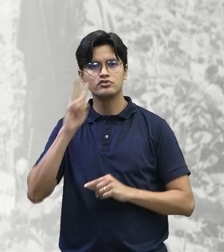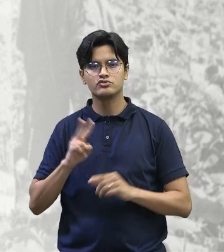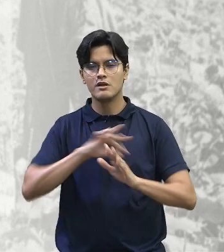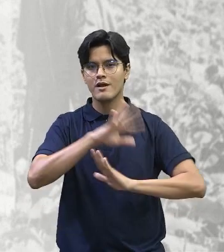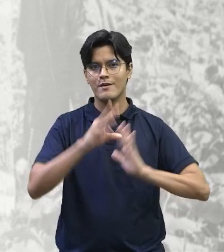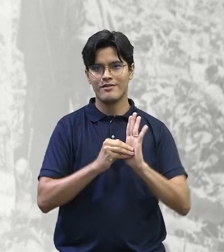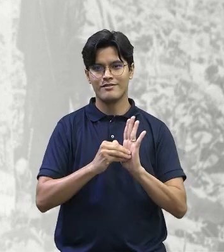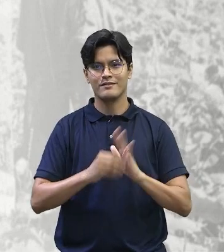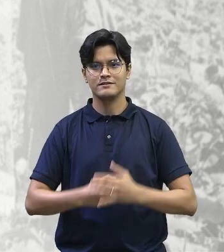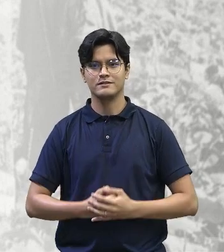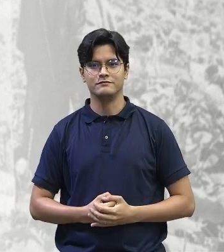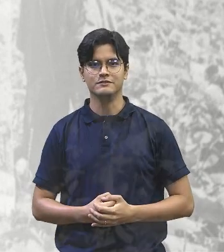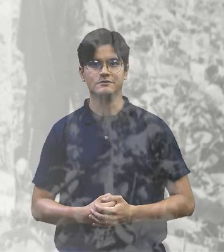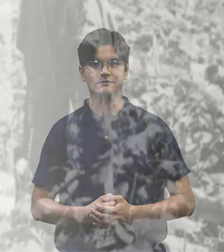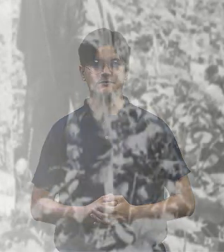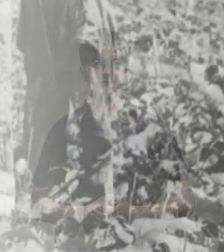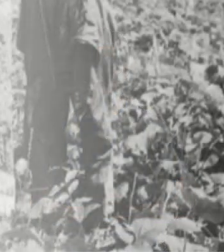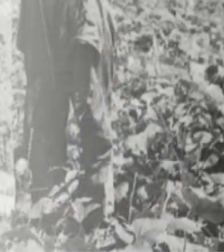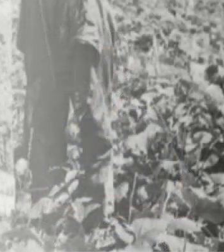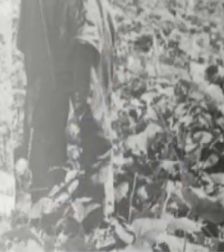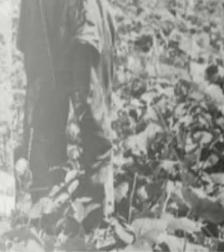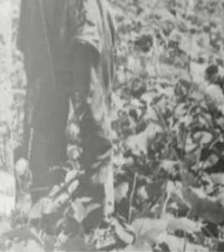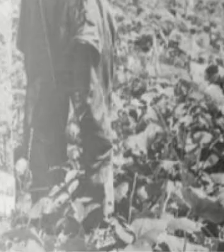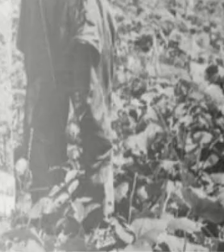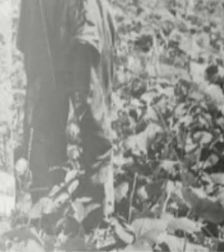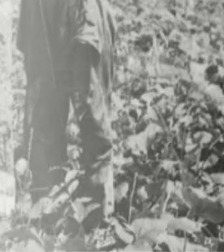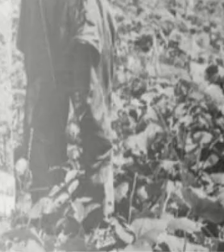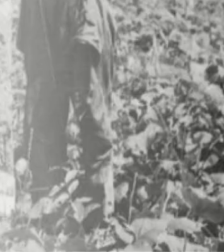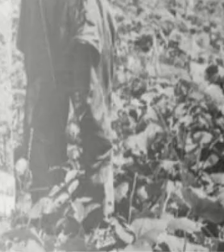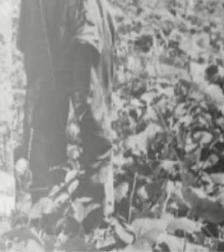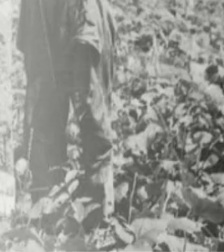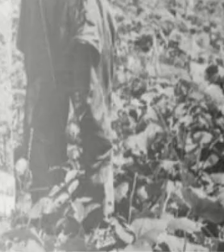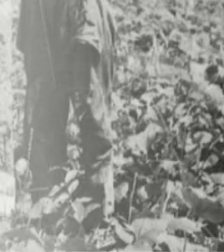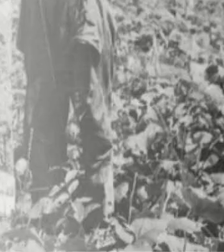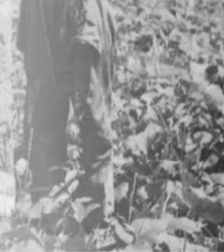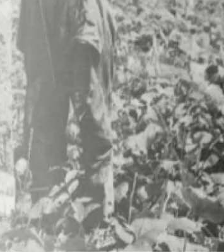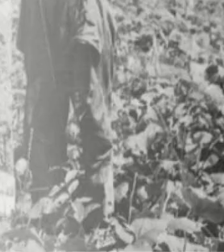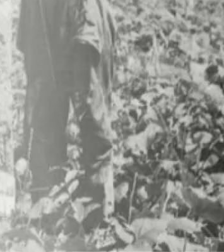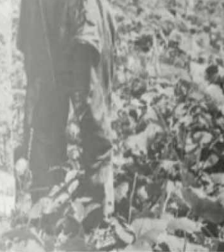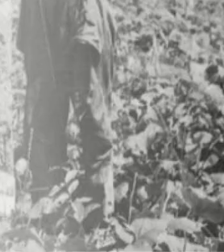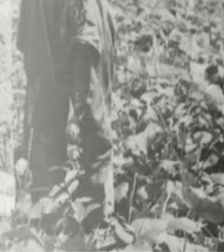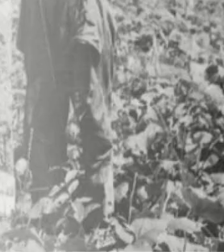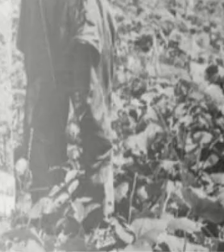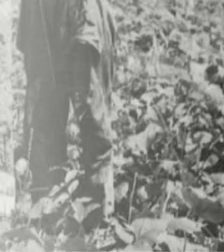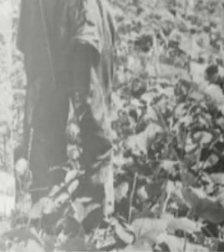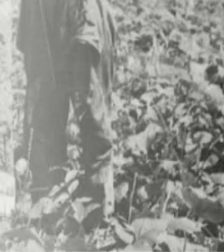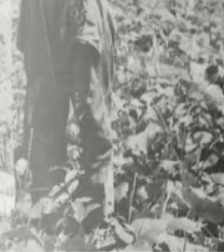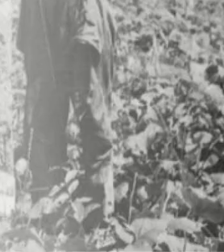ali do final do século XIX, início do século XX, toda ela basicamente se